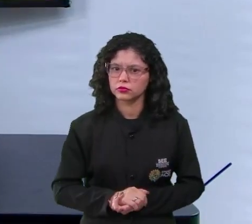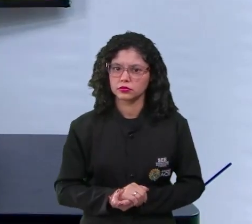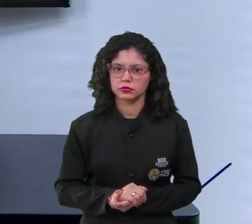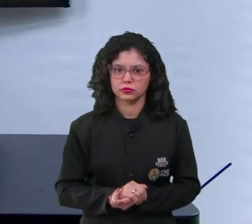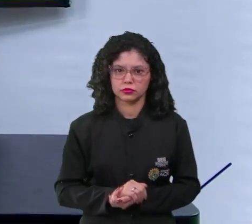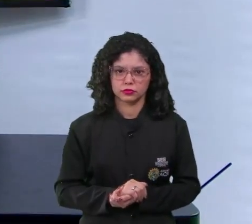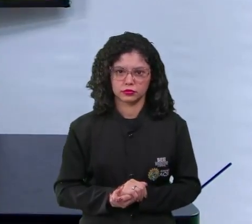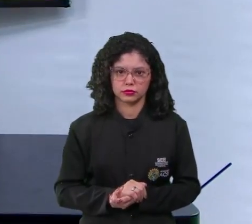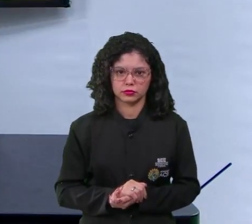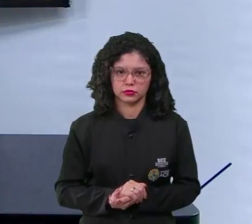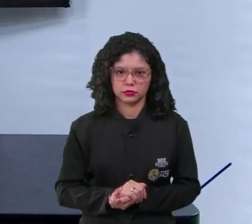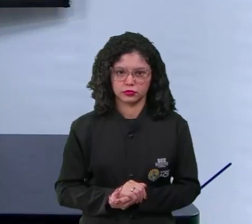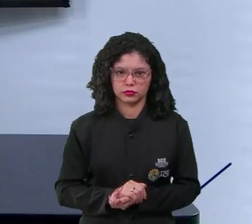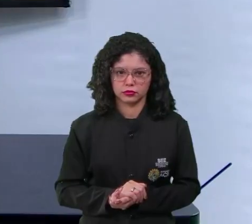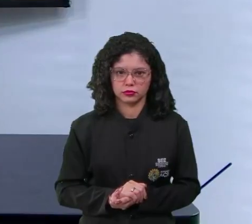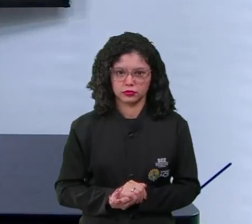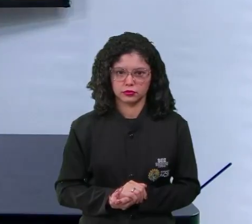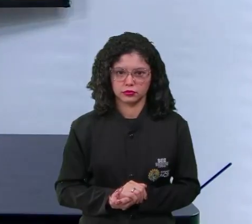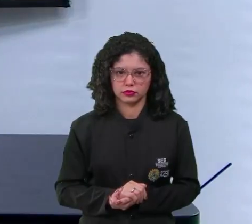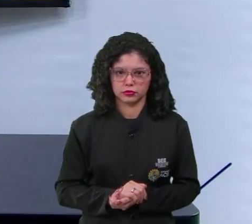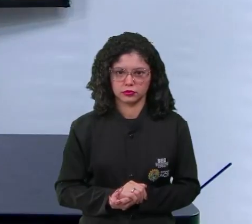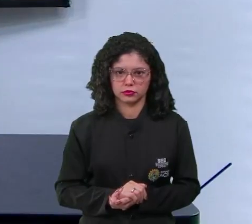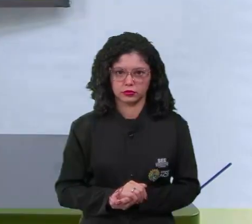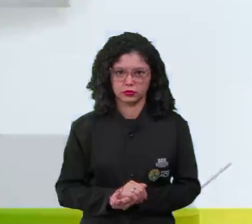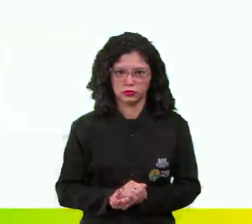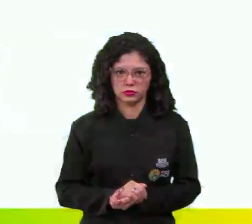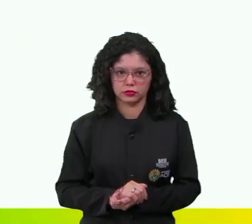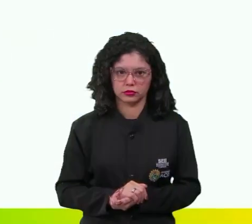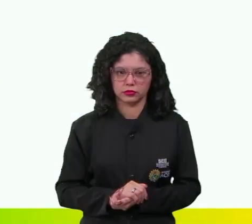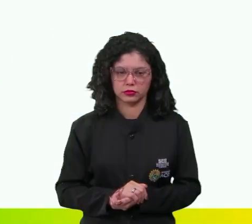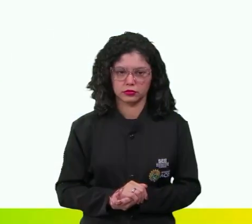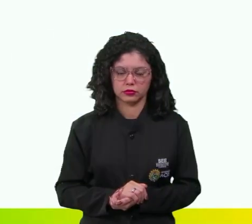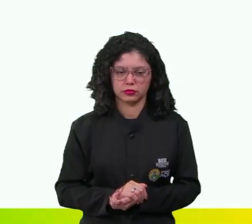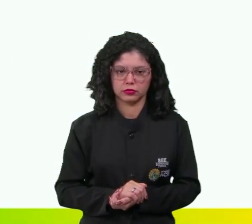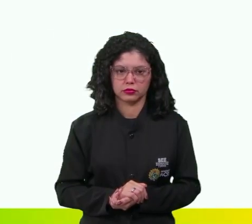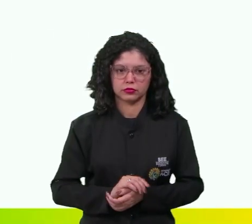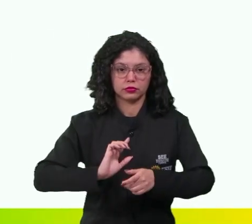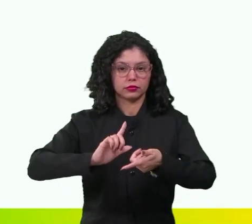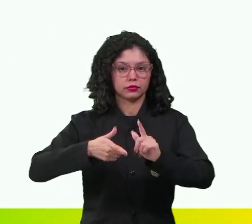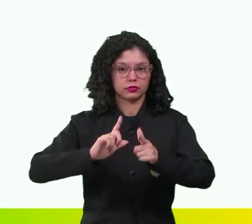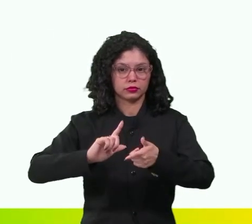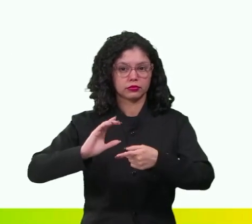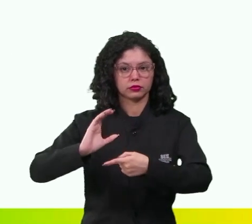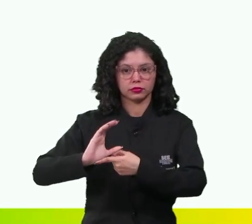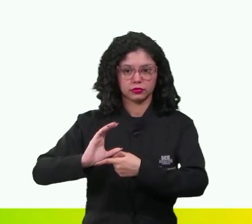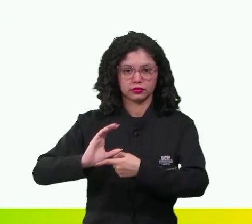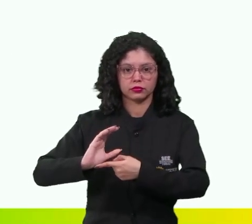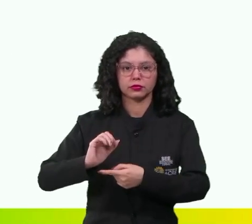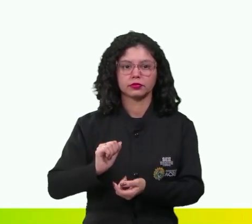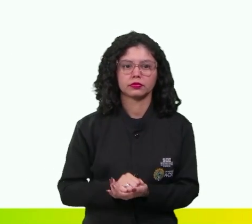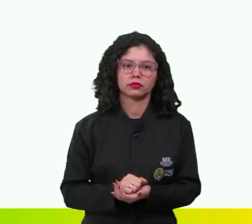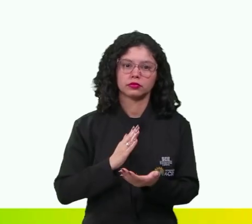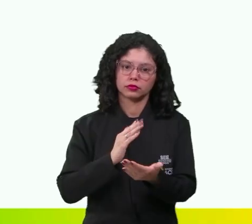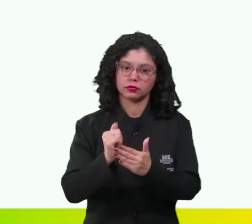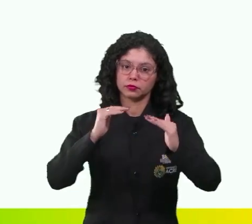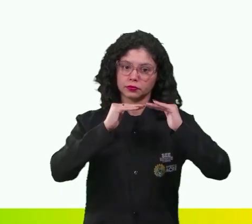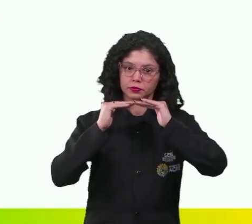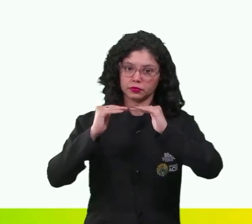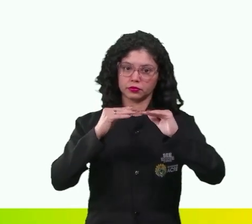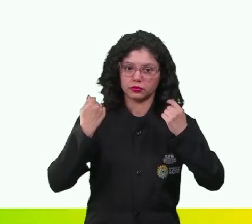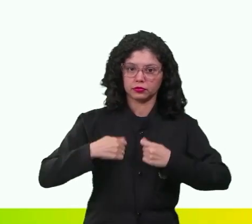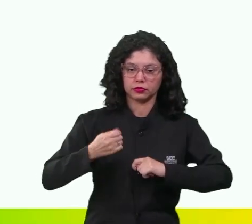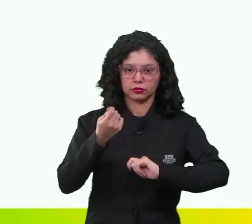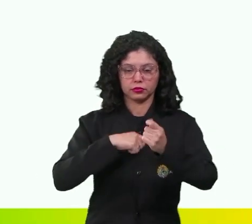Vamos a ela? Olha aí. A letra C é a busca pelo equilíbrio entre